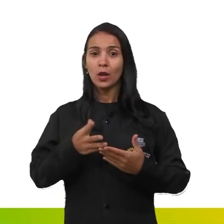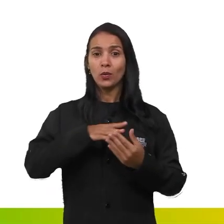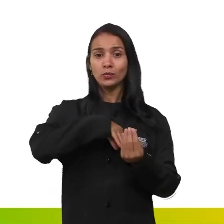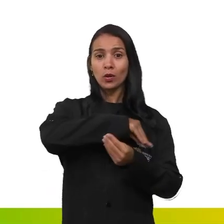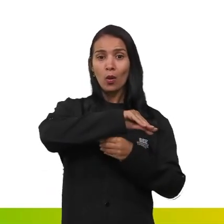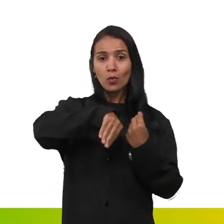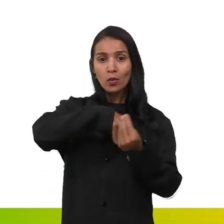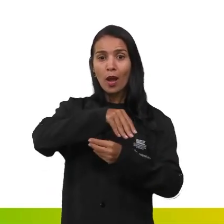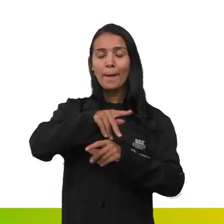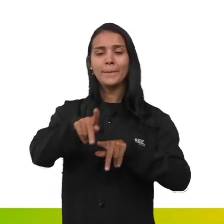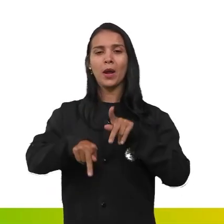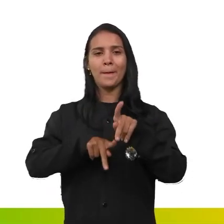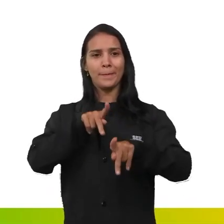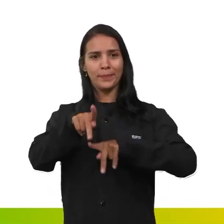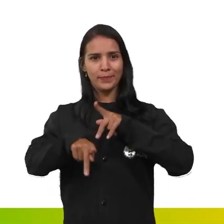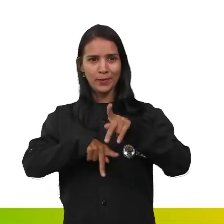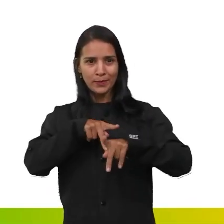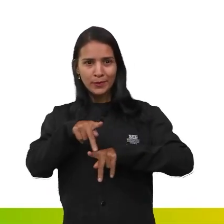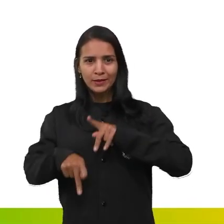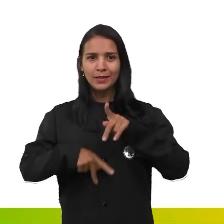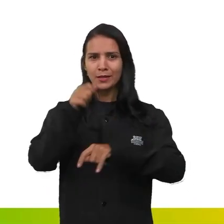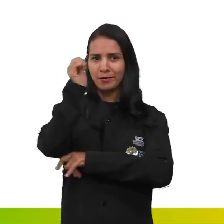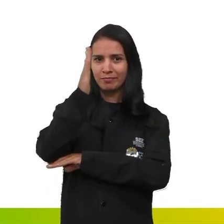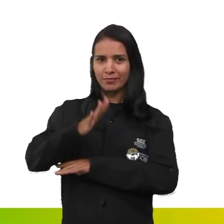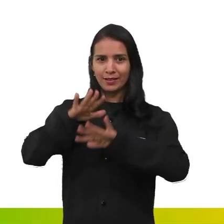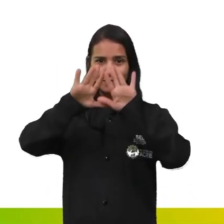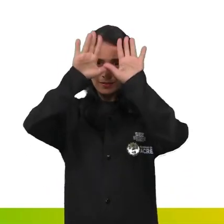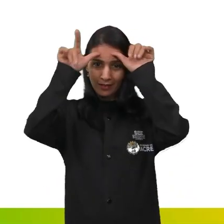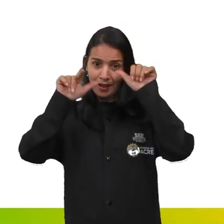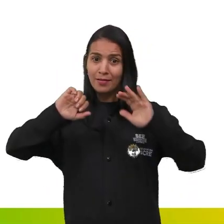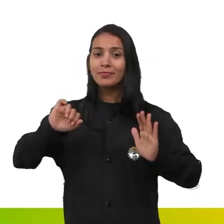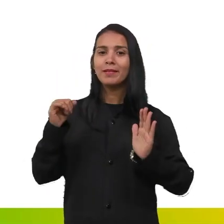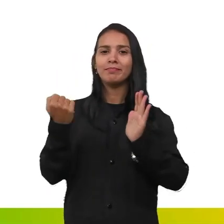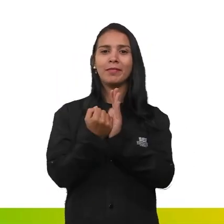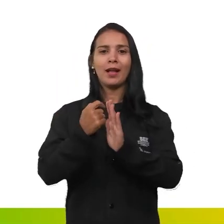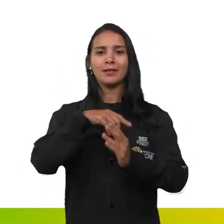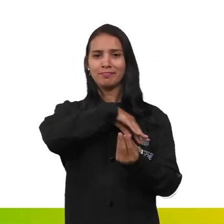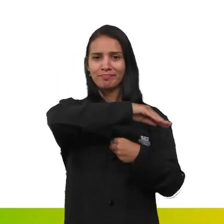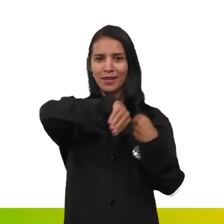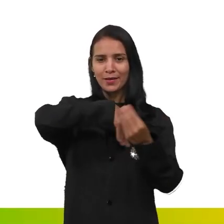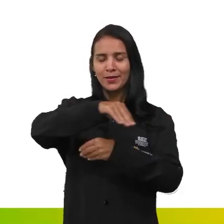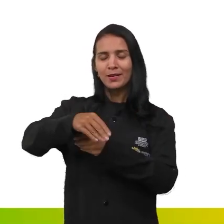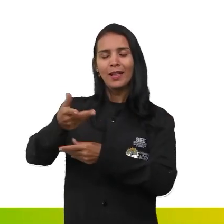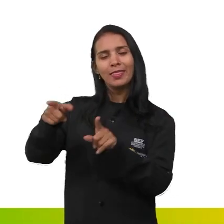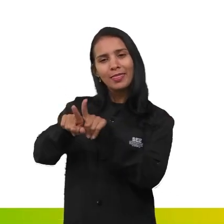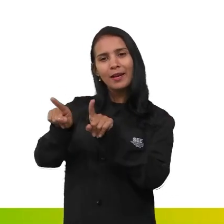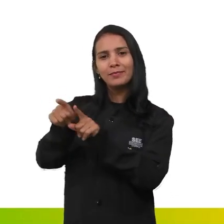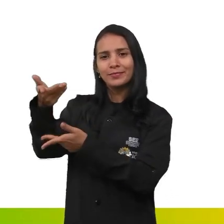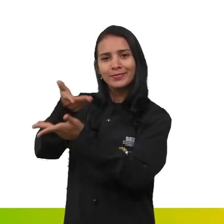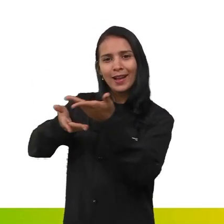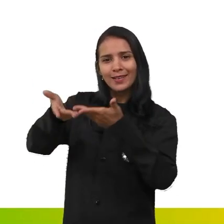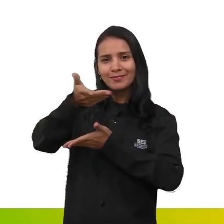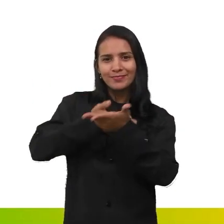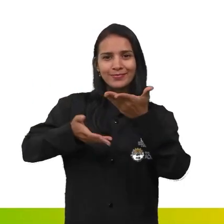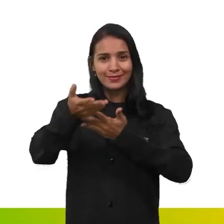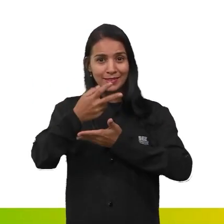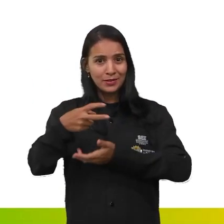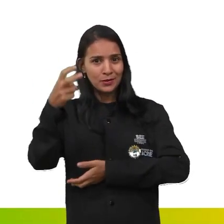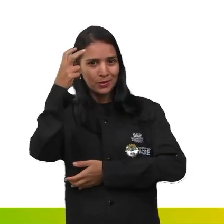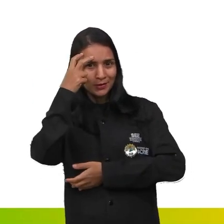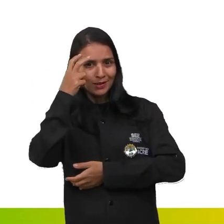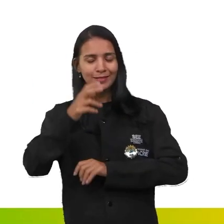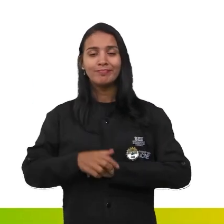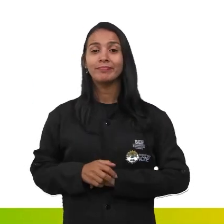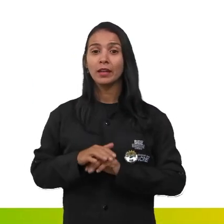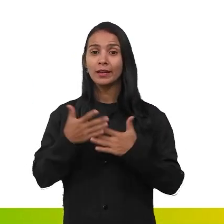brasileira e acriana é marcada por processos históricos de miscigenação e trocas culturais. Sobre esse